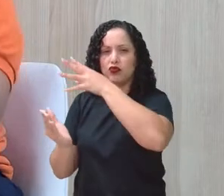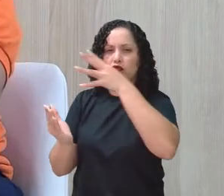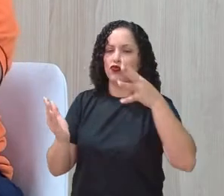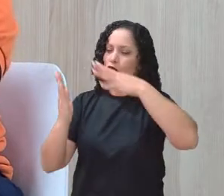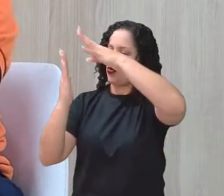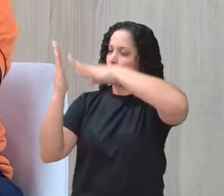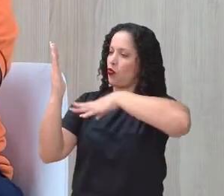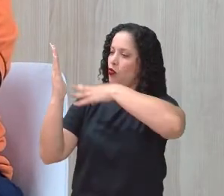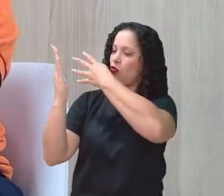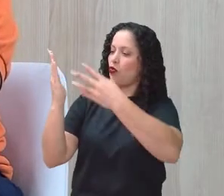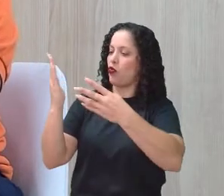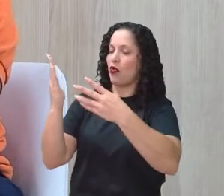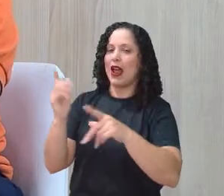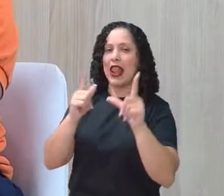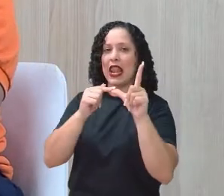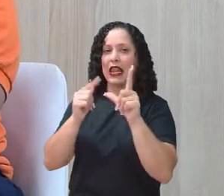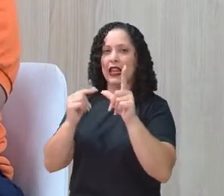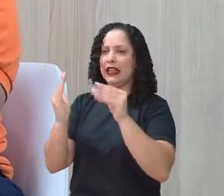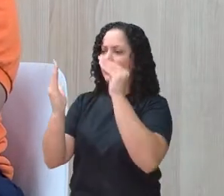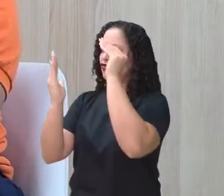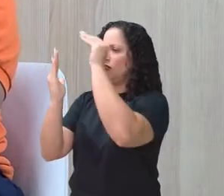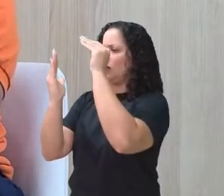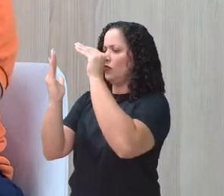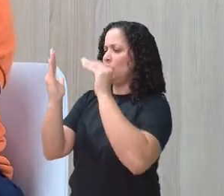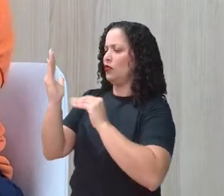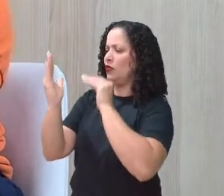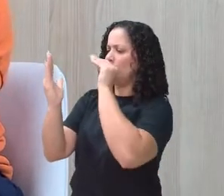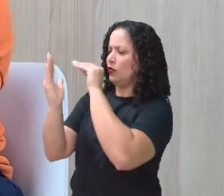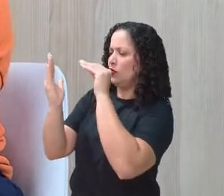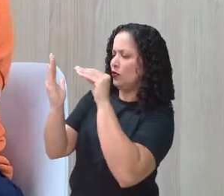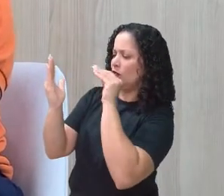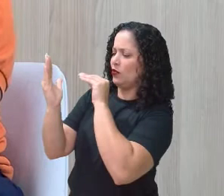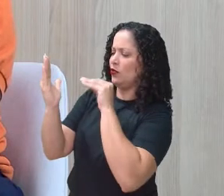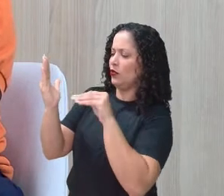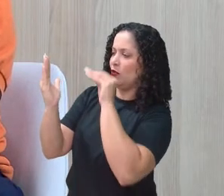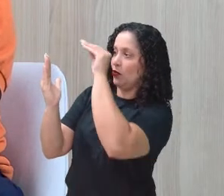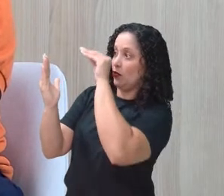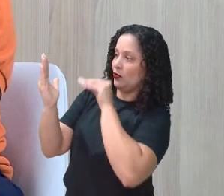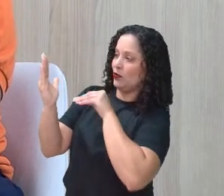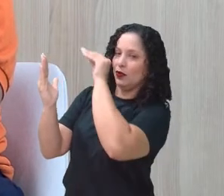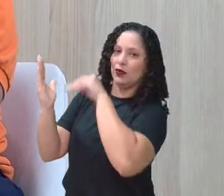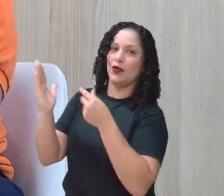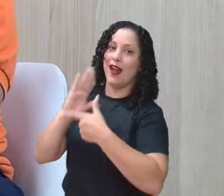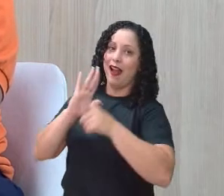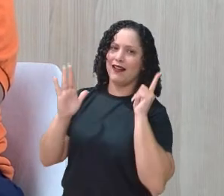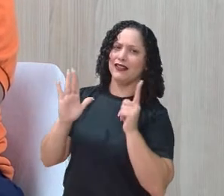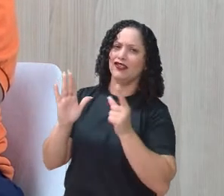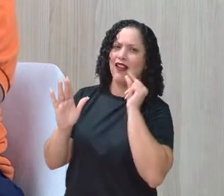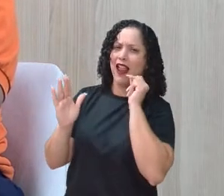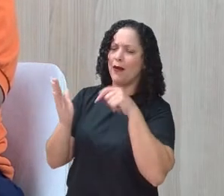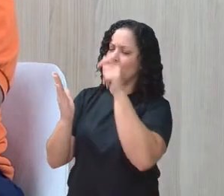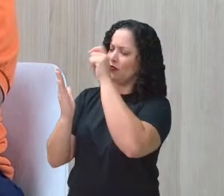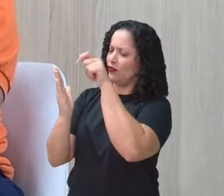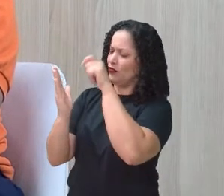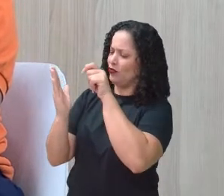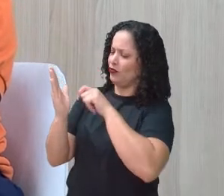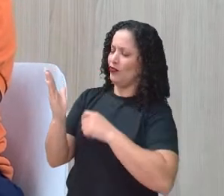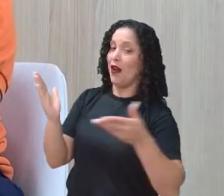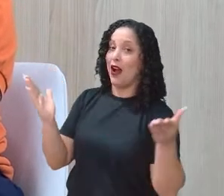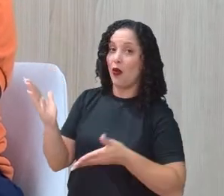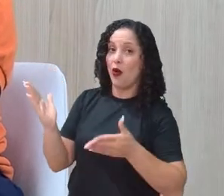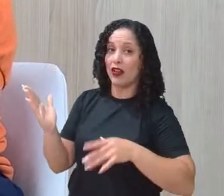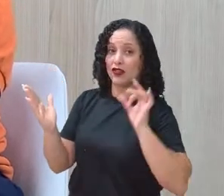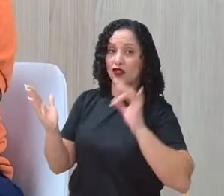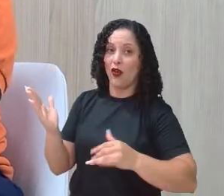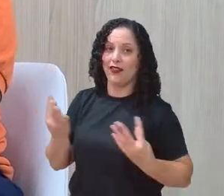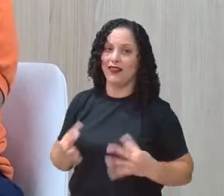o contraposto, né, entre o material que a gente usava e agora o uso da tecnologia para resolver as questões, os problemas. Então,